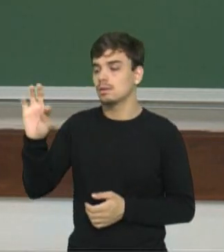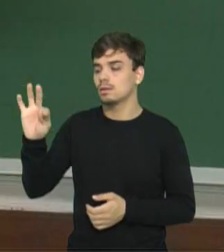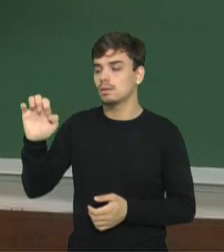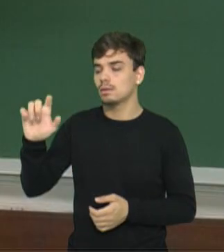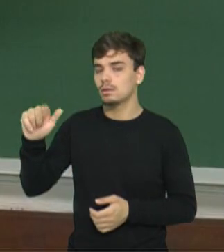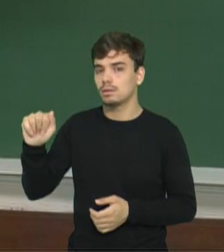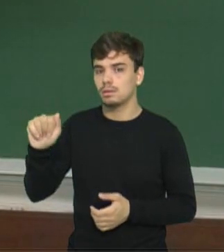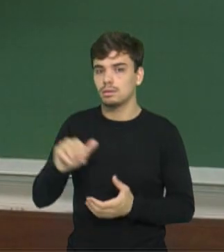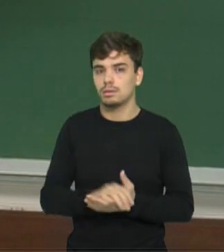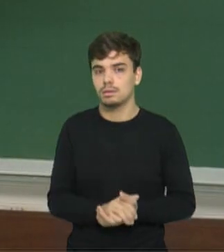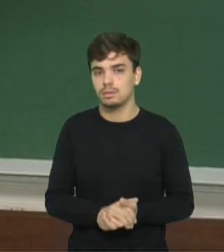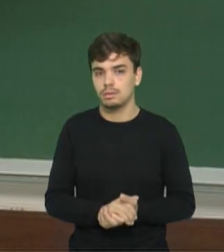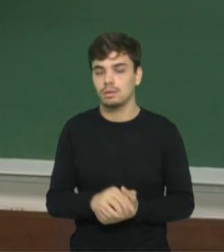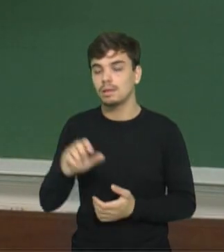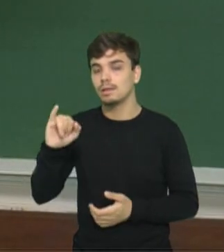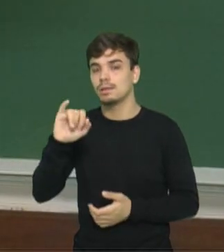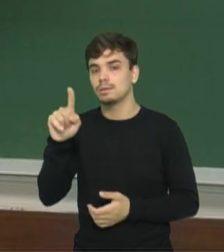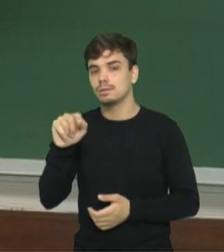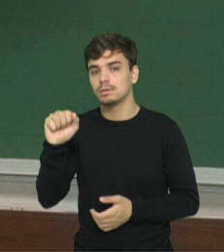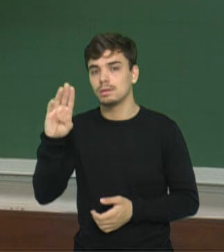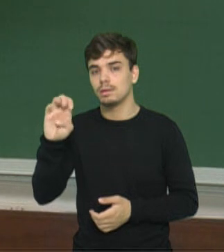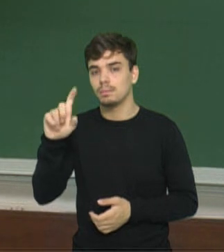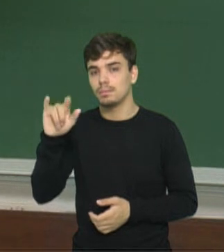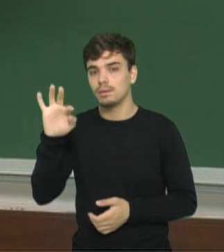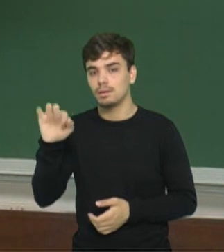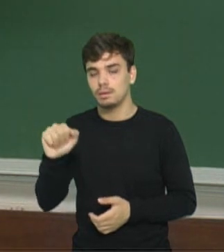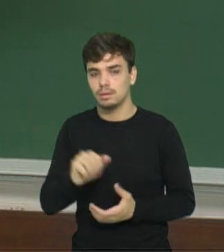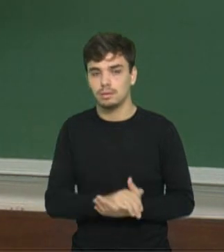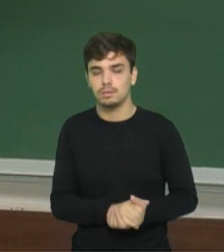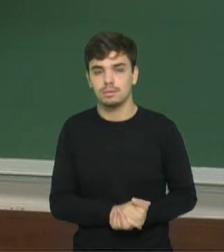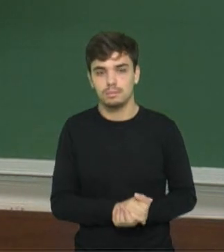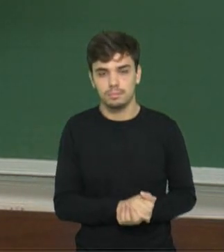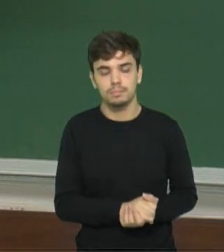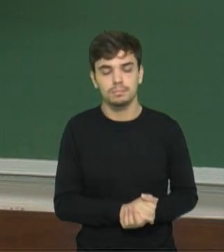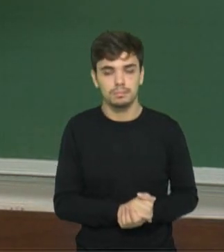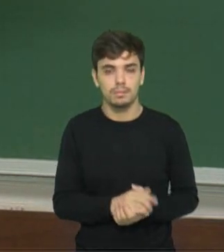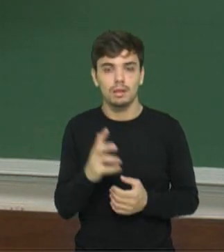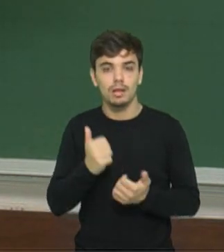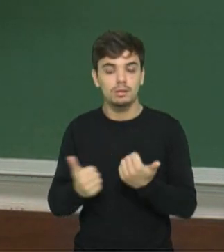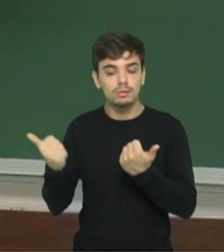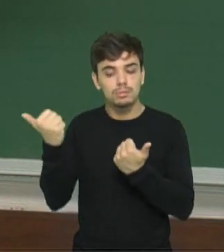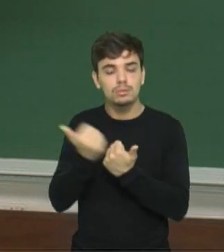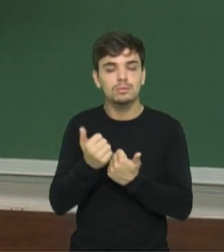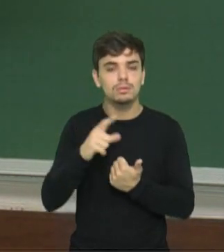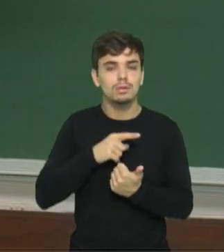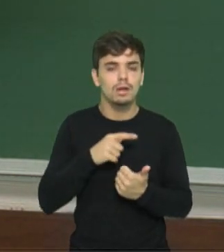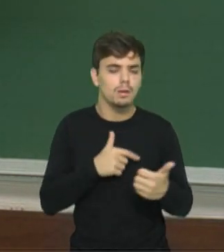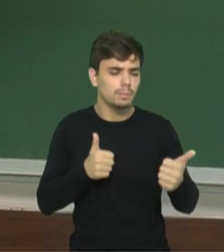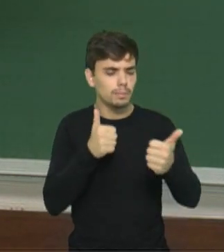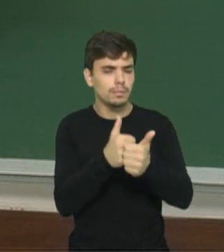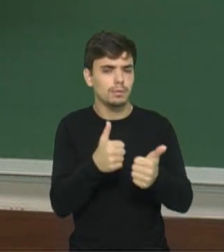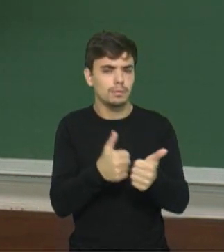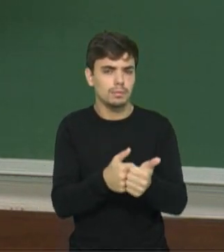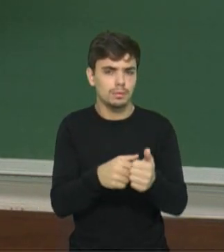Perón, conhecida como Isabelita, a Isabelita Perón. Ao assumir o cargo, a Isabelita se aproxima ainda mais das alas